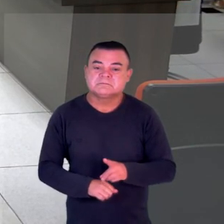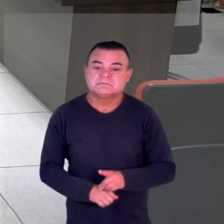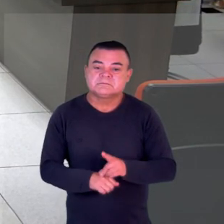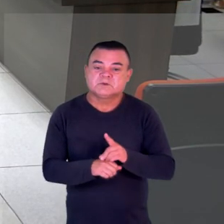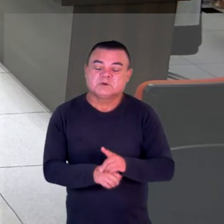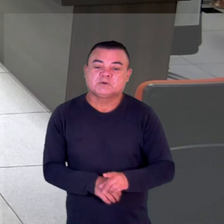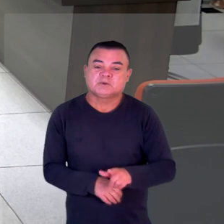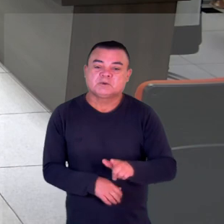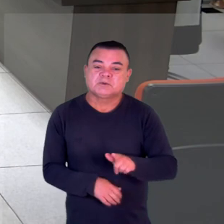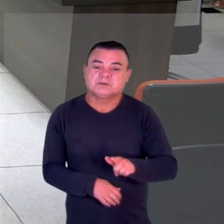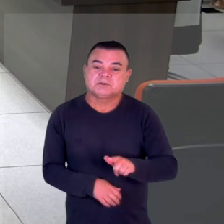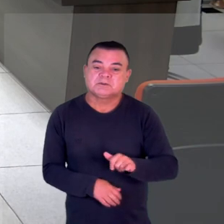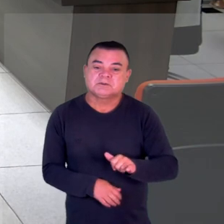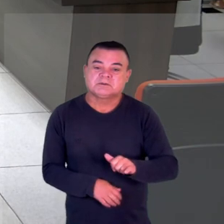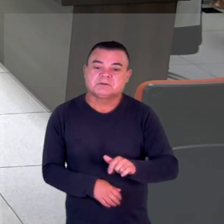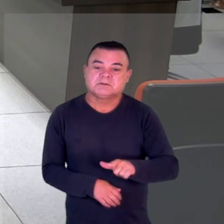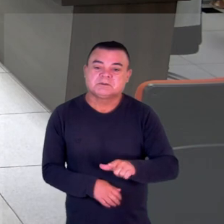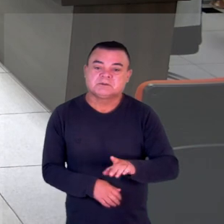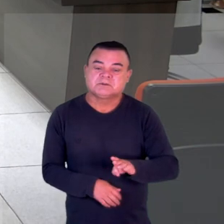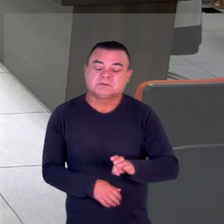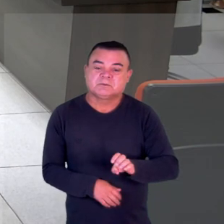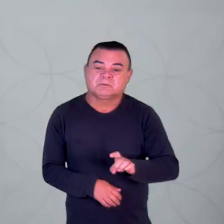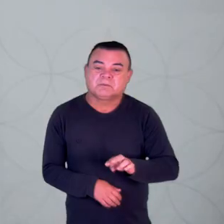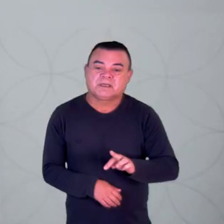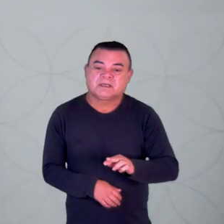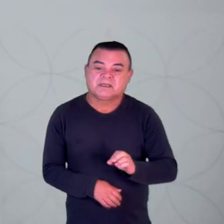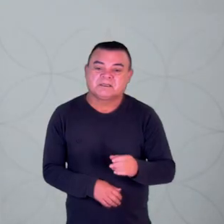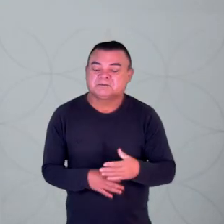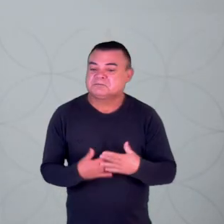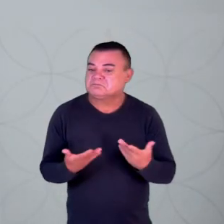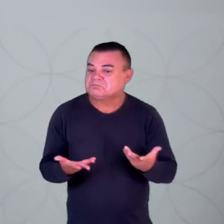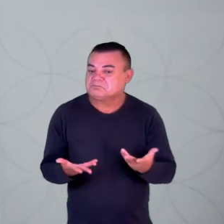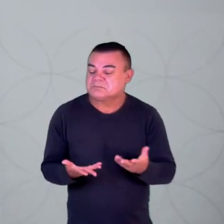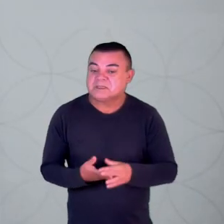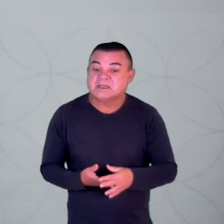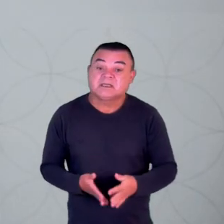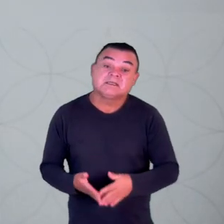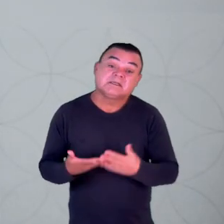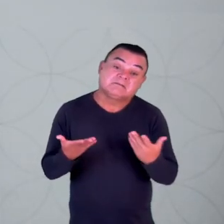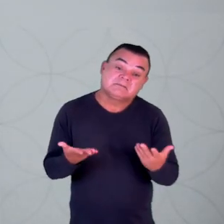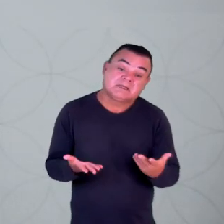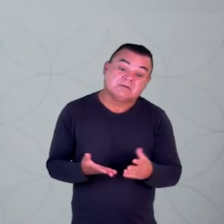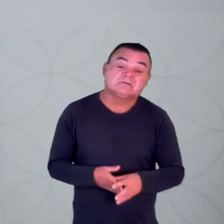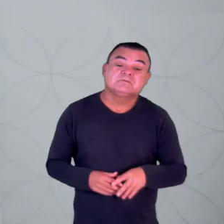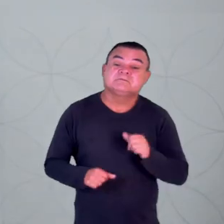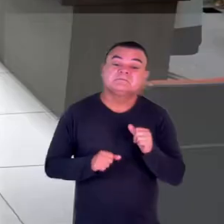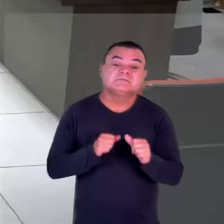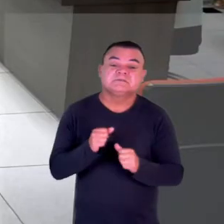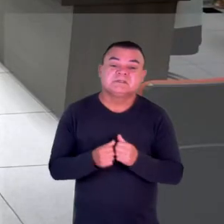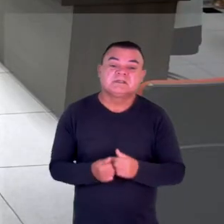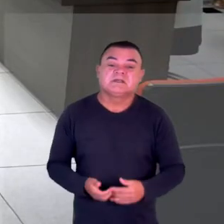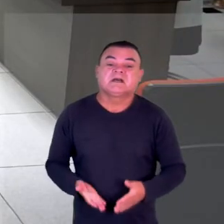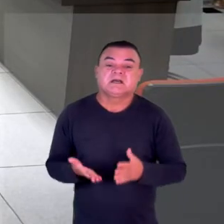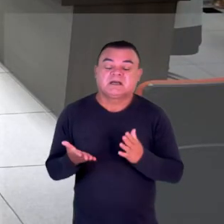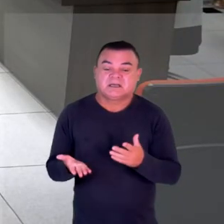ouvir dando sequen o evento convido o Dr Mário Lu sarubo a fazer o uso da